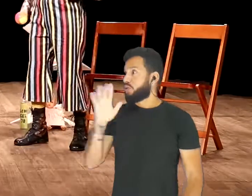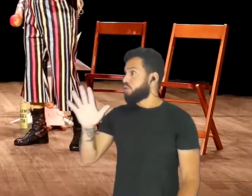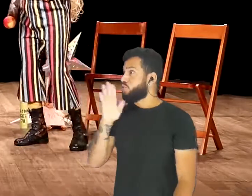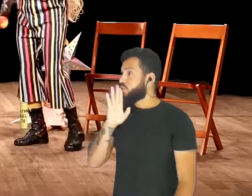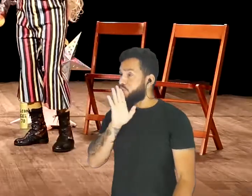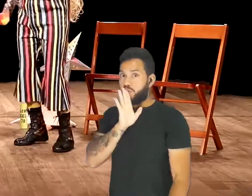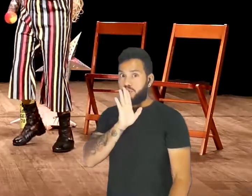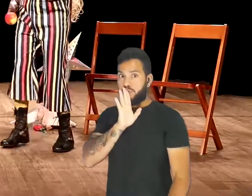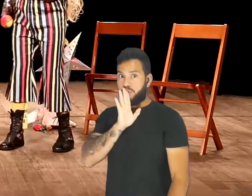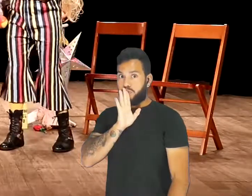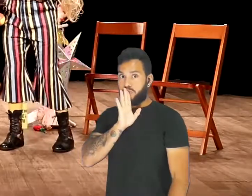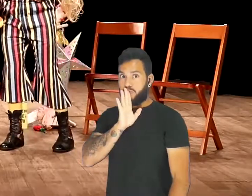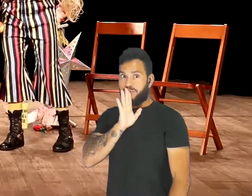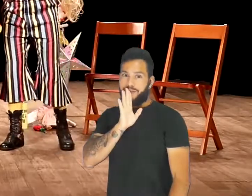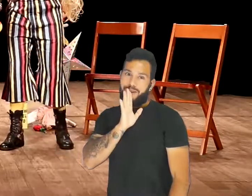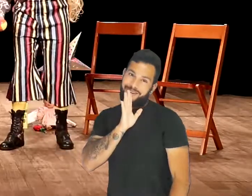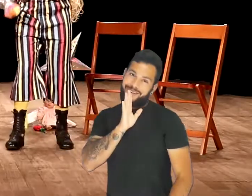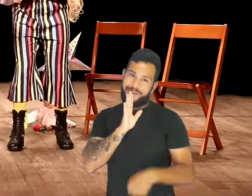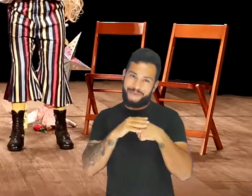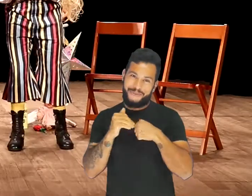Tá chorando. Fala mais baixo. Tá chorando ali, ó.